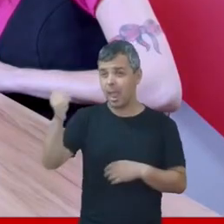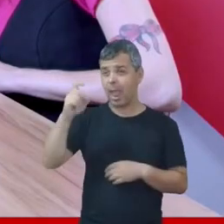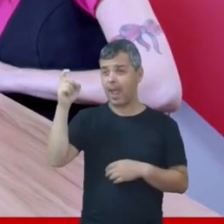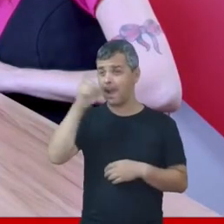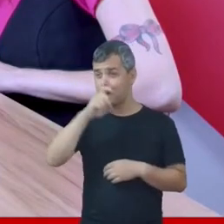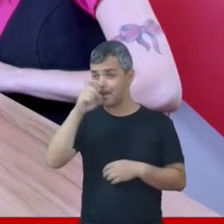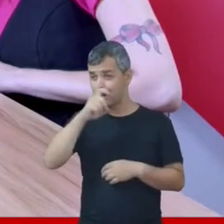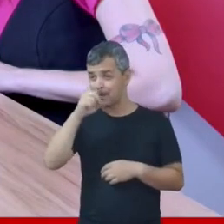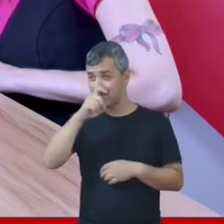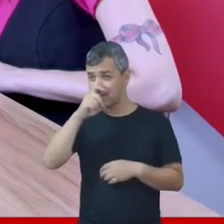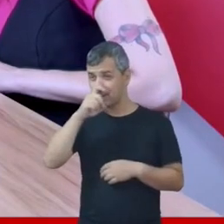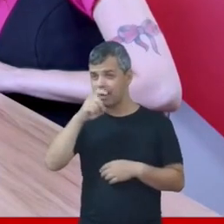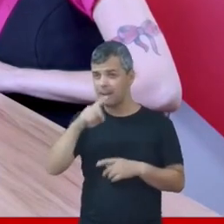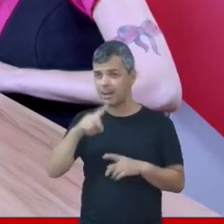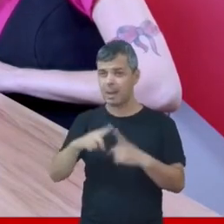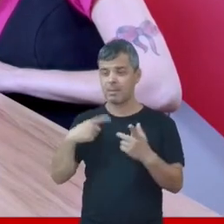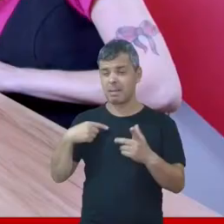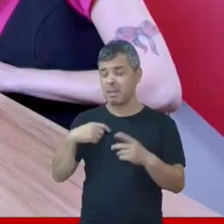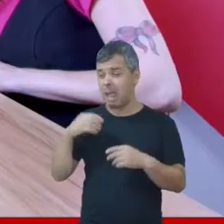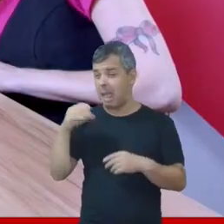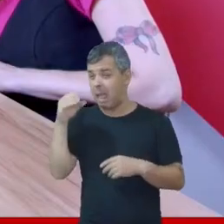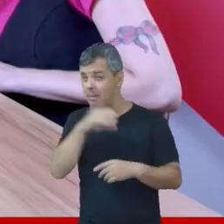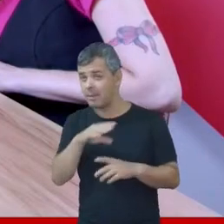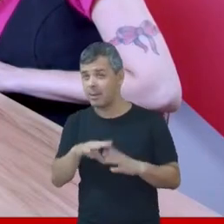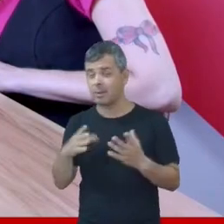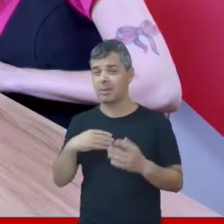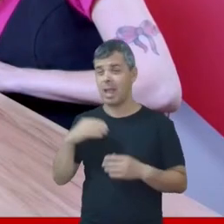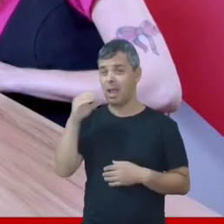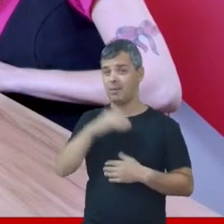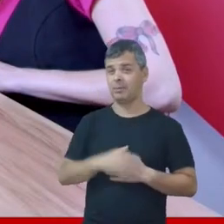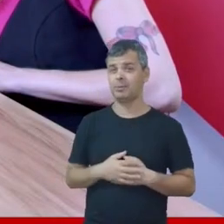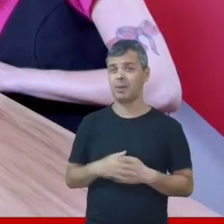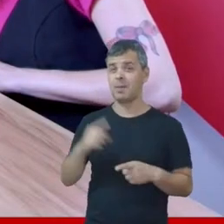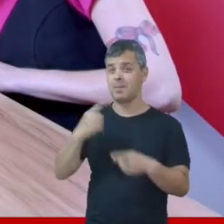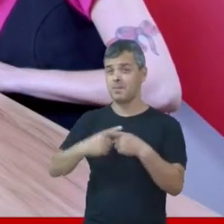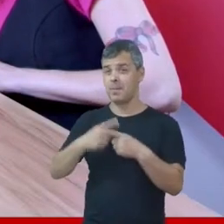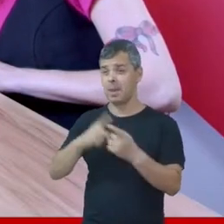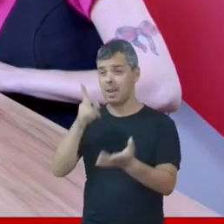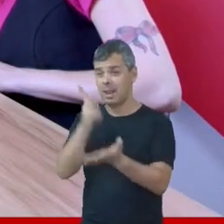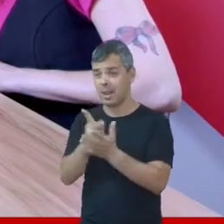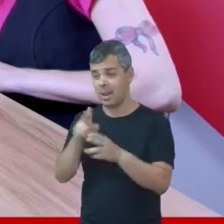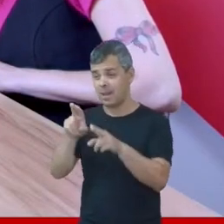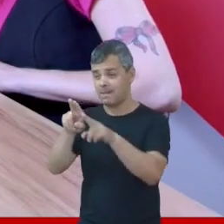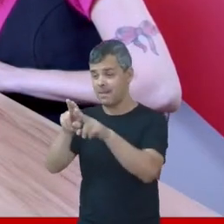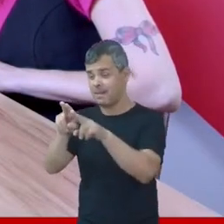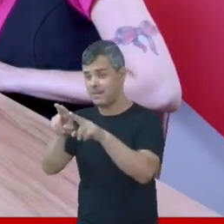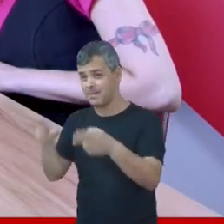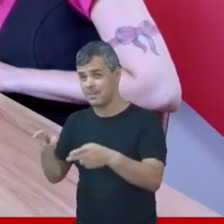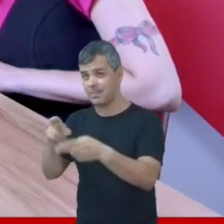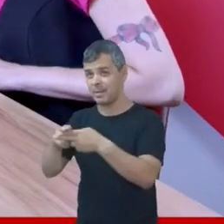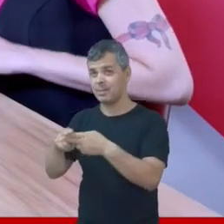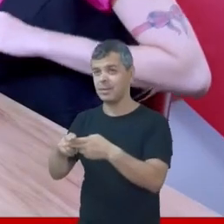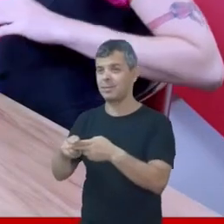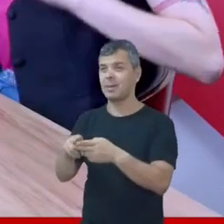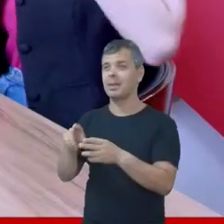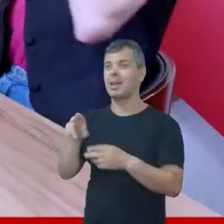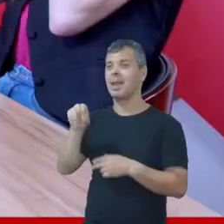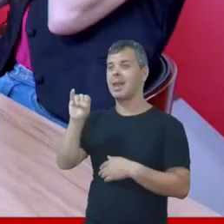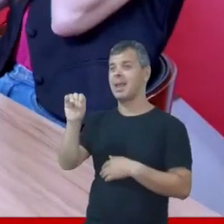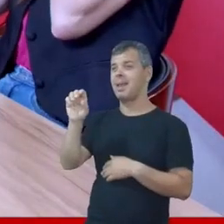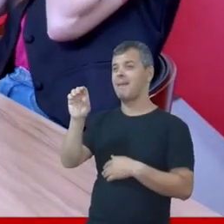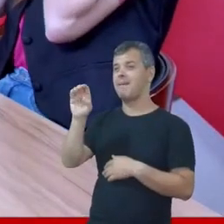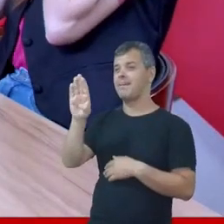mentira, ela teve uma perna curtíssima, acho que milésimos de segundos. Porque na mesma mesa tinha uma mulher que era servidora do IBGE. Meu Deus!